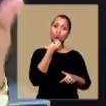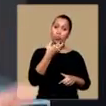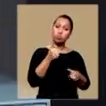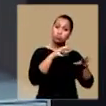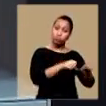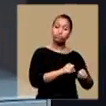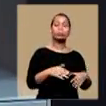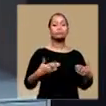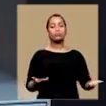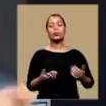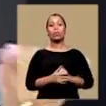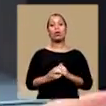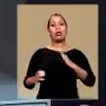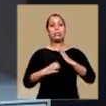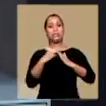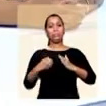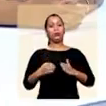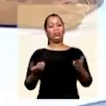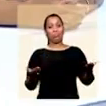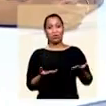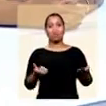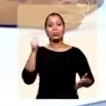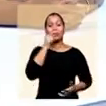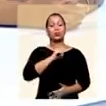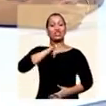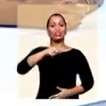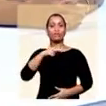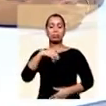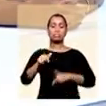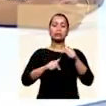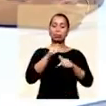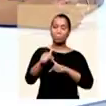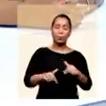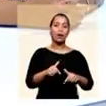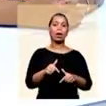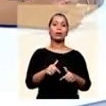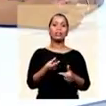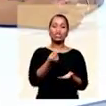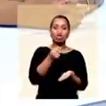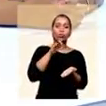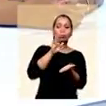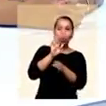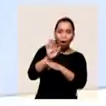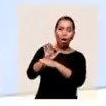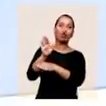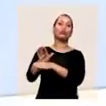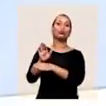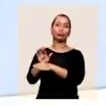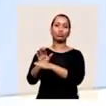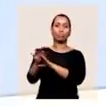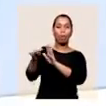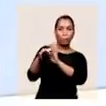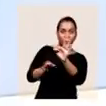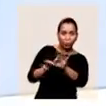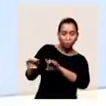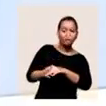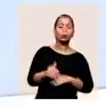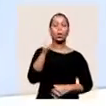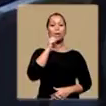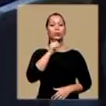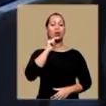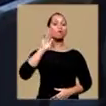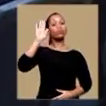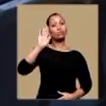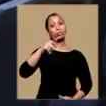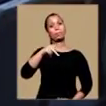empresas. Também são as empresas, como esta em que a Jaqueline trabalha, que financiam o projeto. Ana Celeste, voluntária do